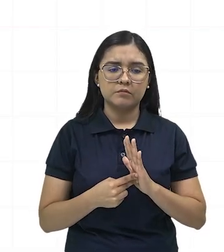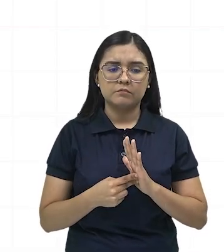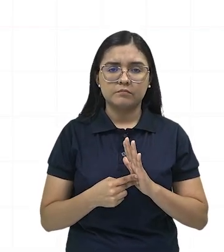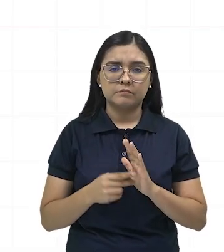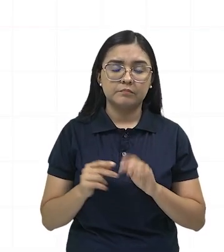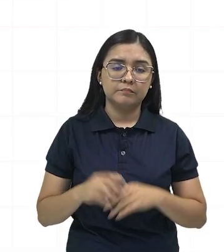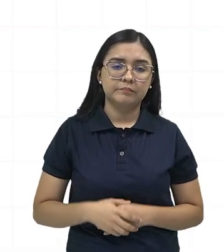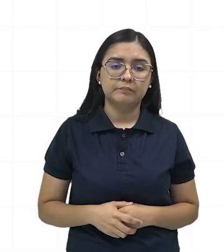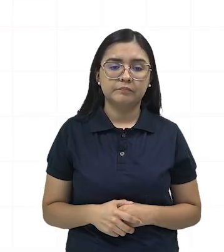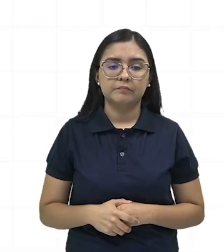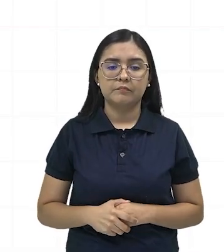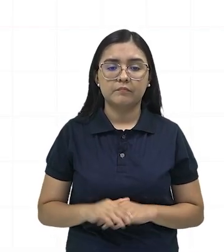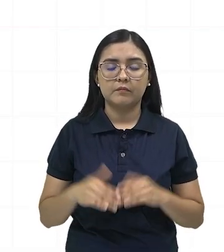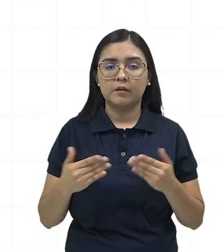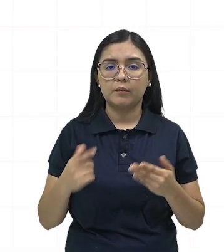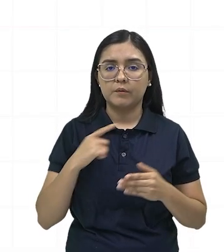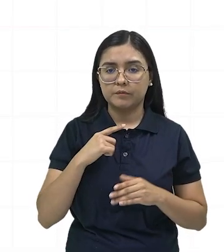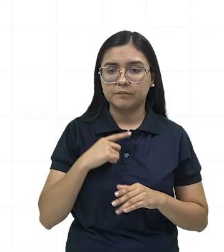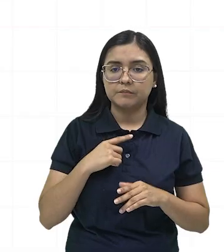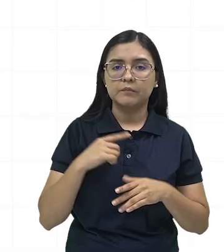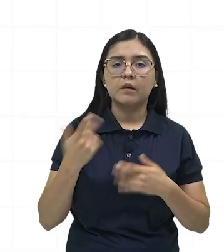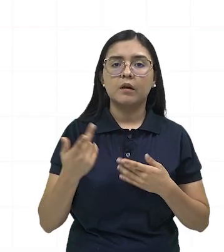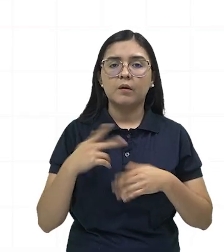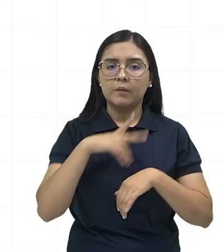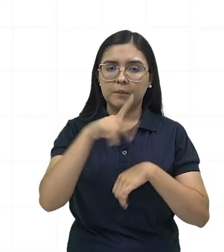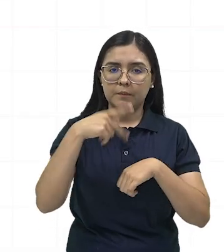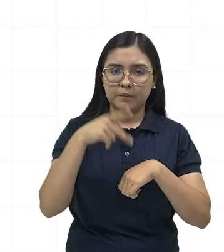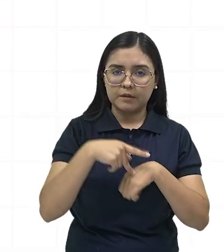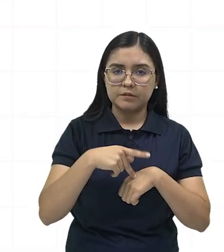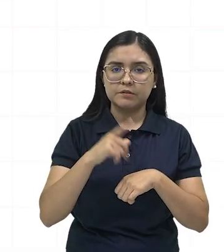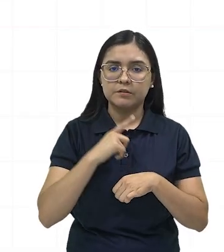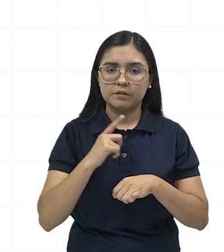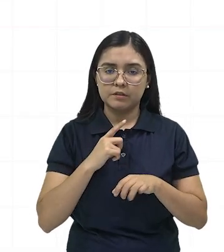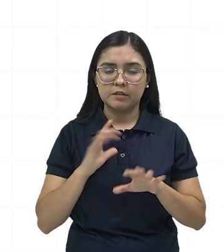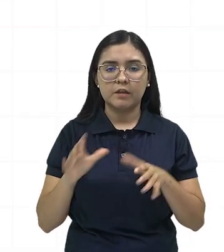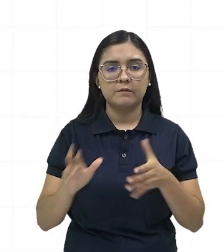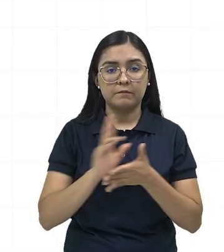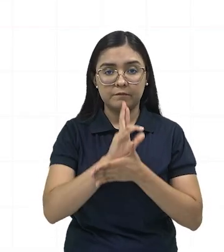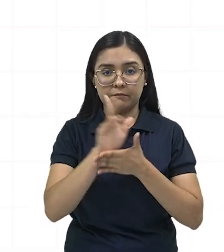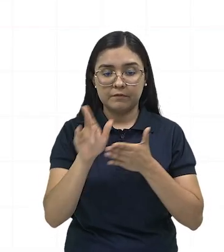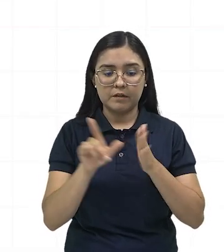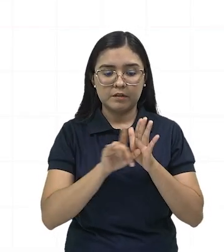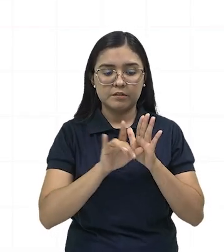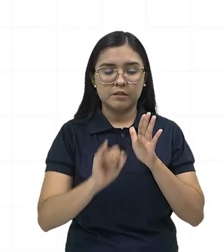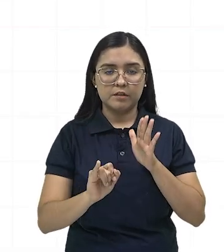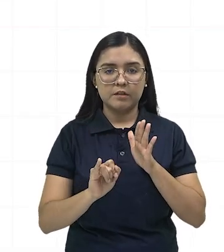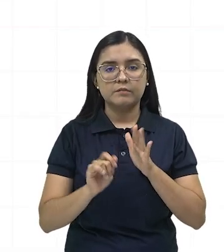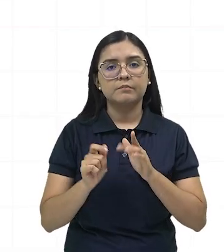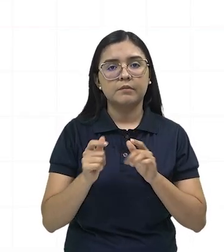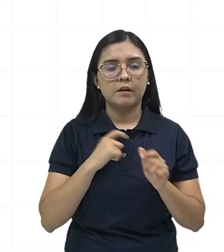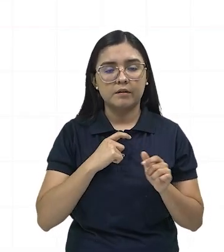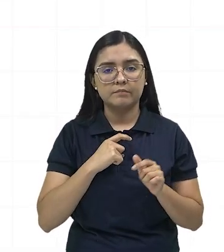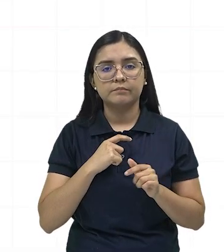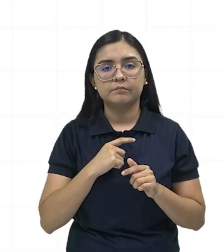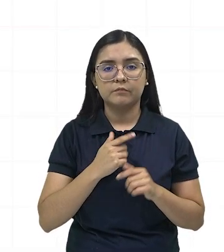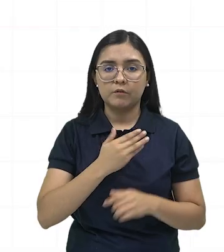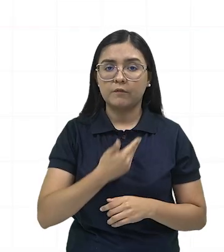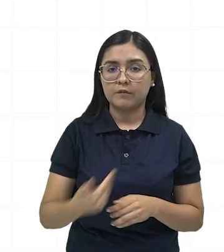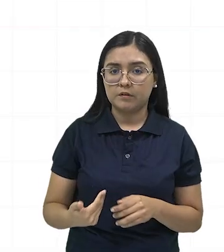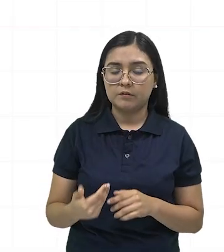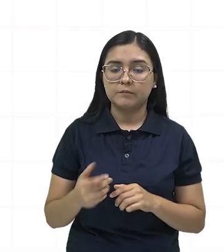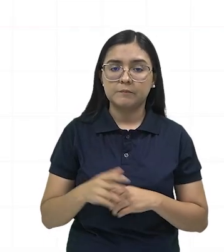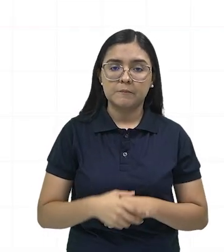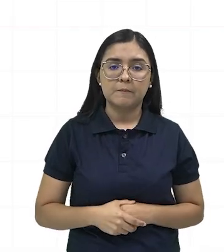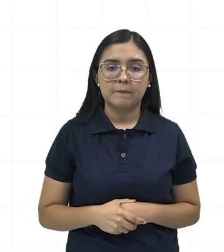de Direito? É quando a nação ela vai ter um conjunto de leis que vai regê-la, né? Então está ali sob